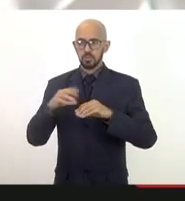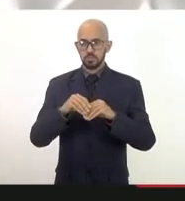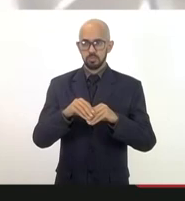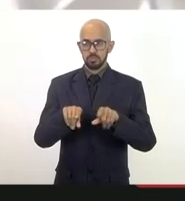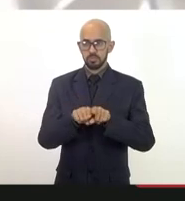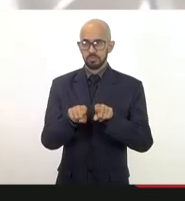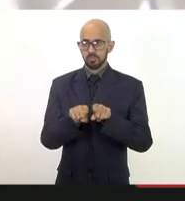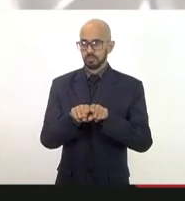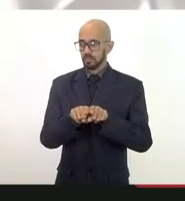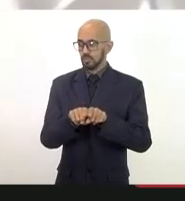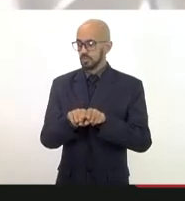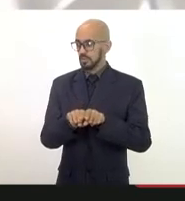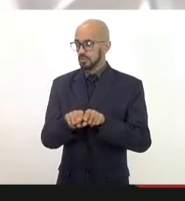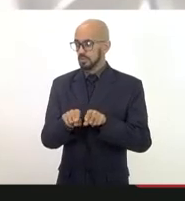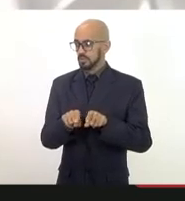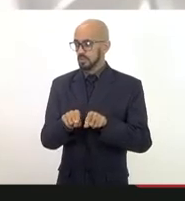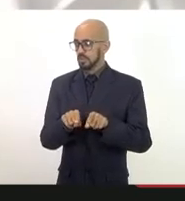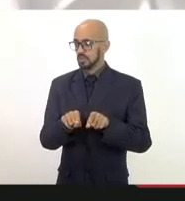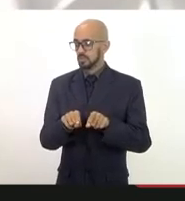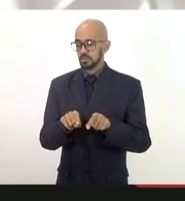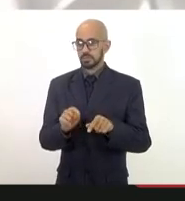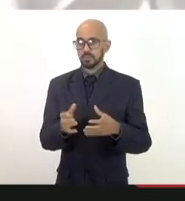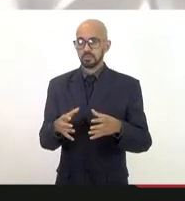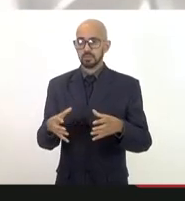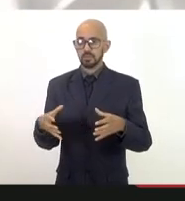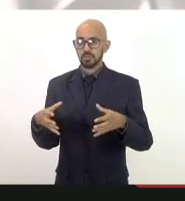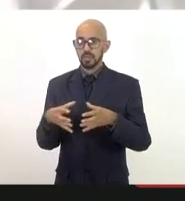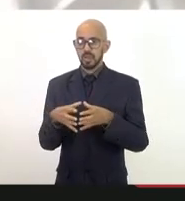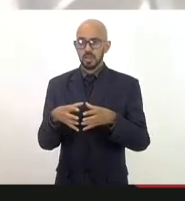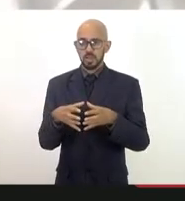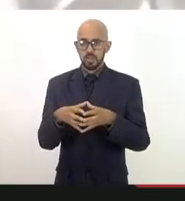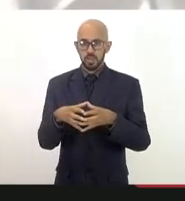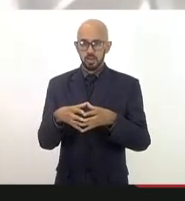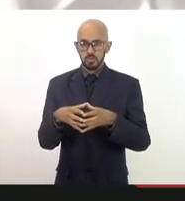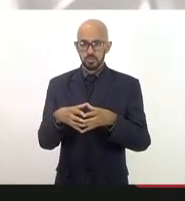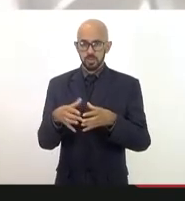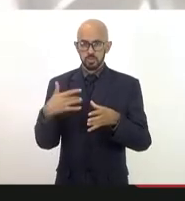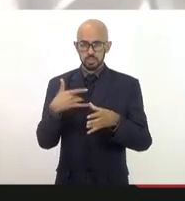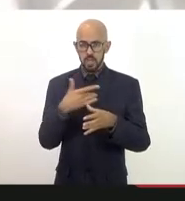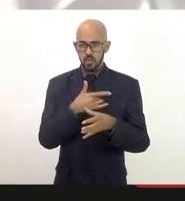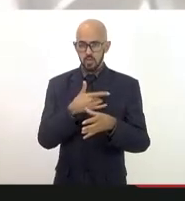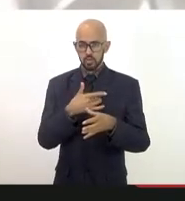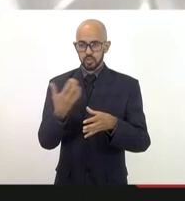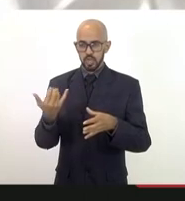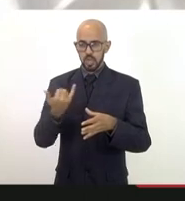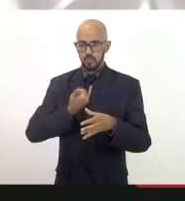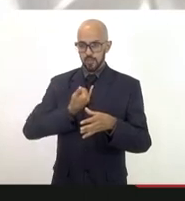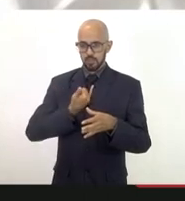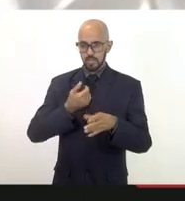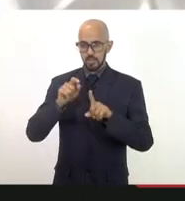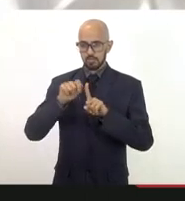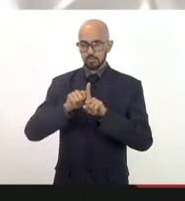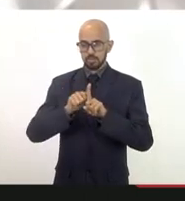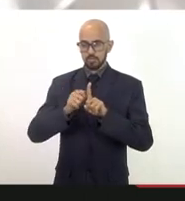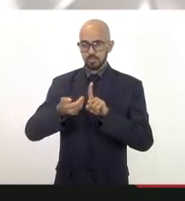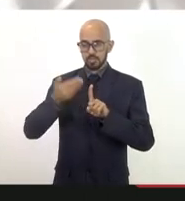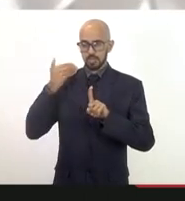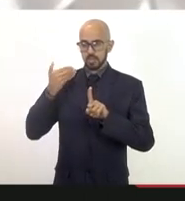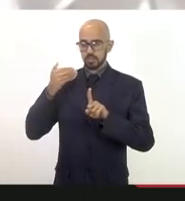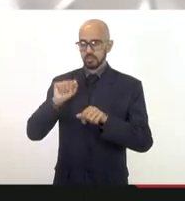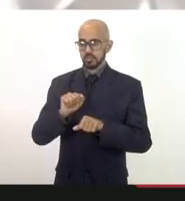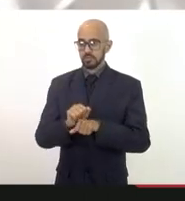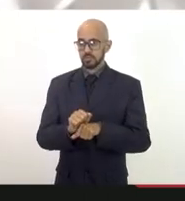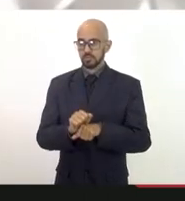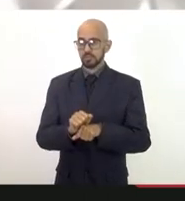de Saúde, senhora Ana Leila, recebeu recentemente, há menos de um mês atrás, também de um município